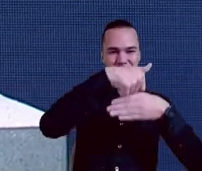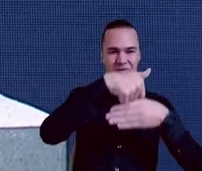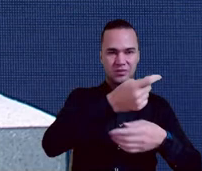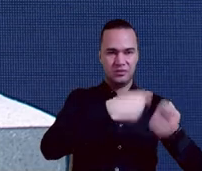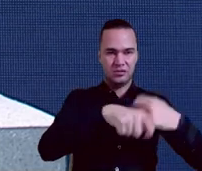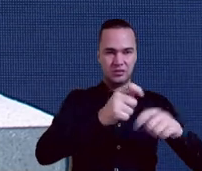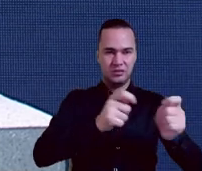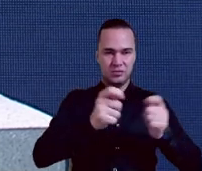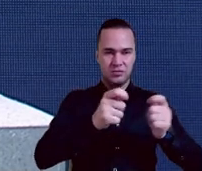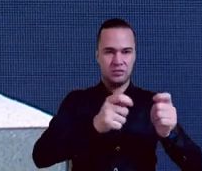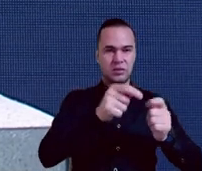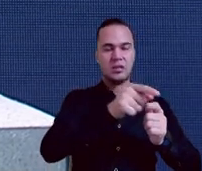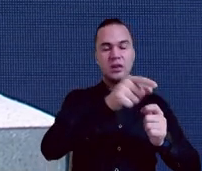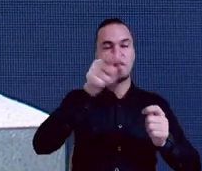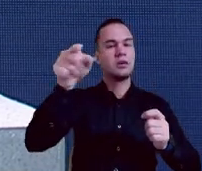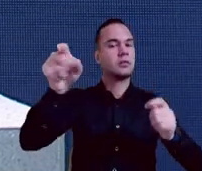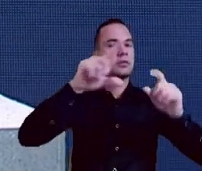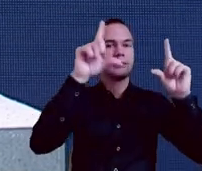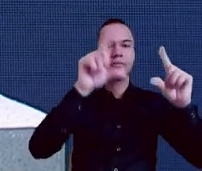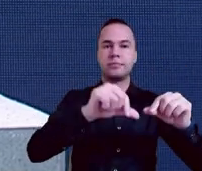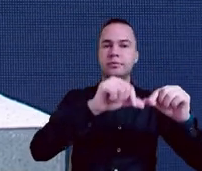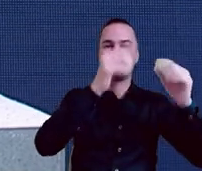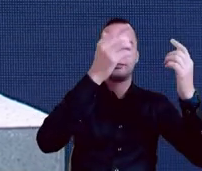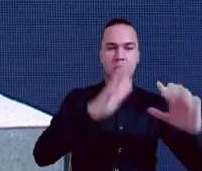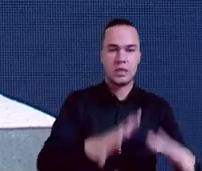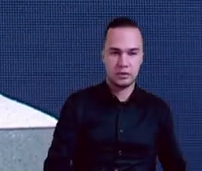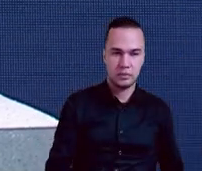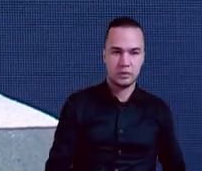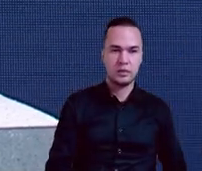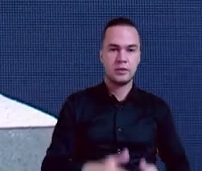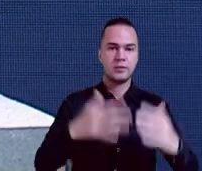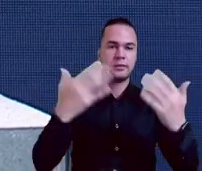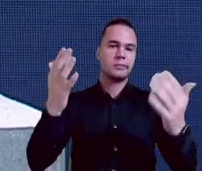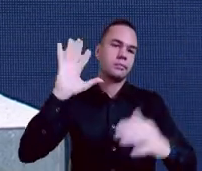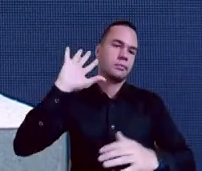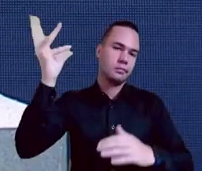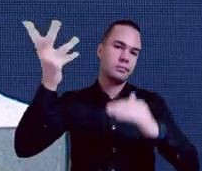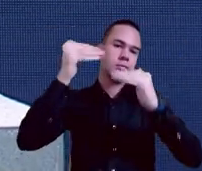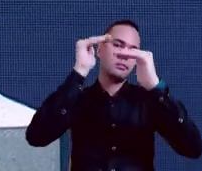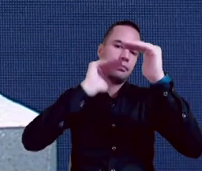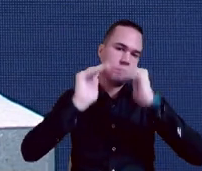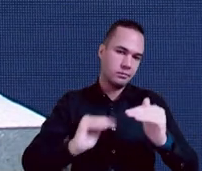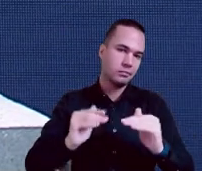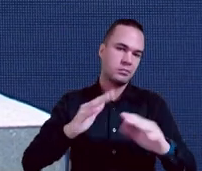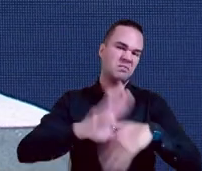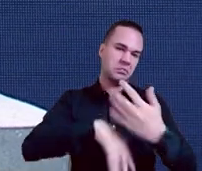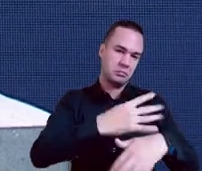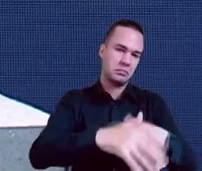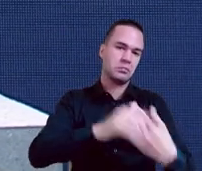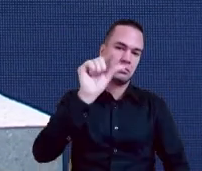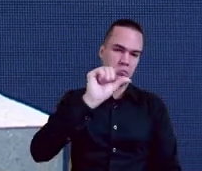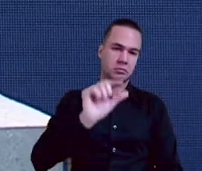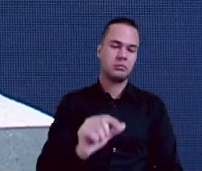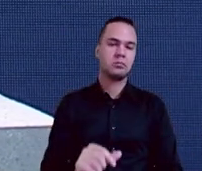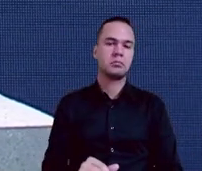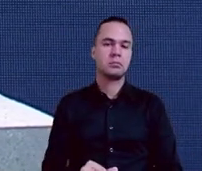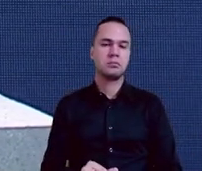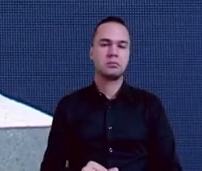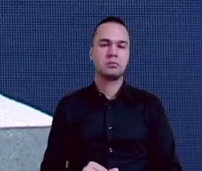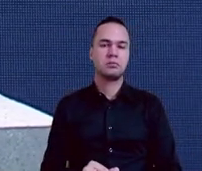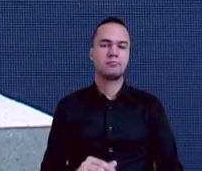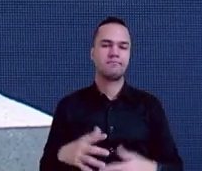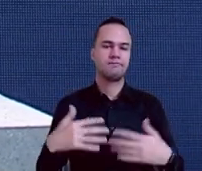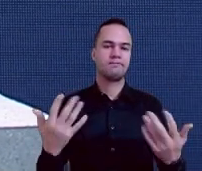you série C D parou de investir e a escadinha deu uma desalinhada nesse momento né então assim